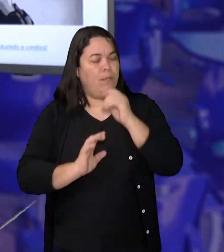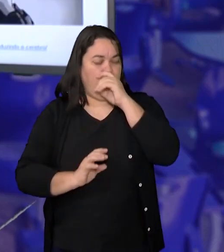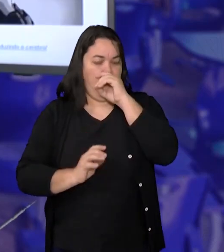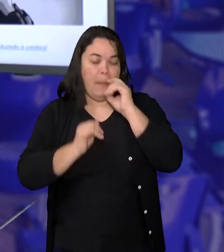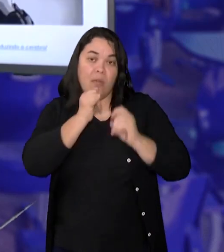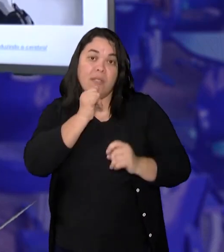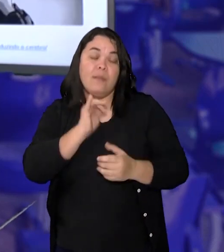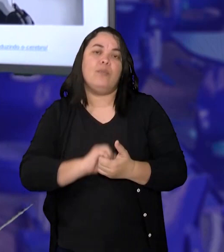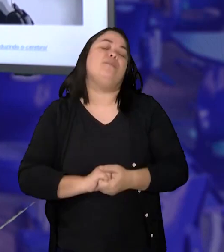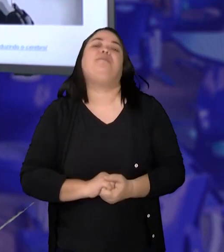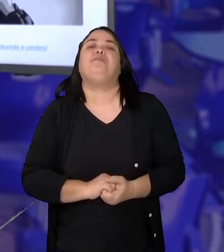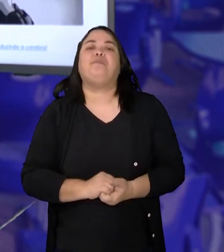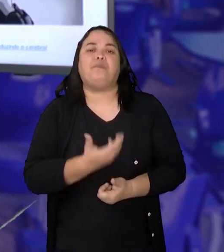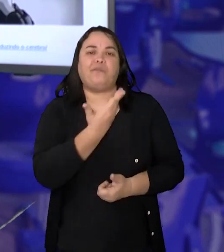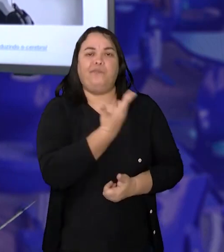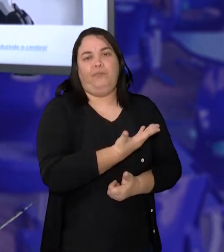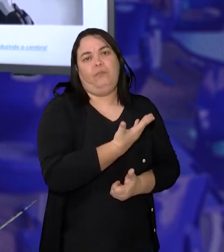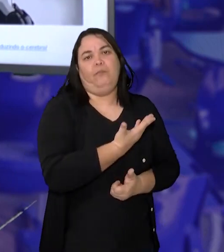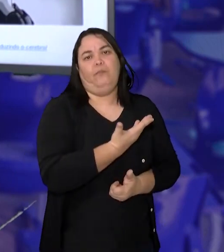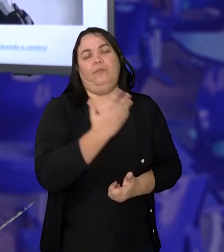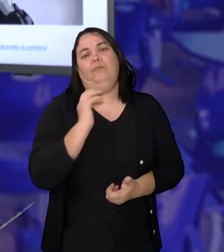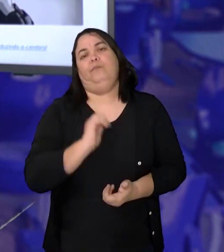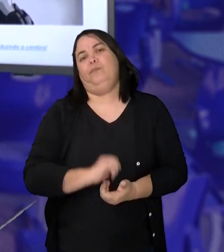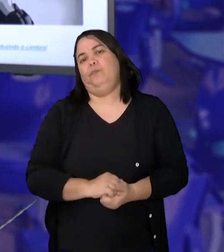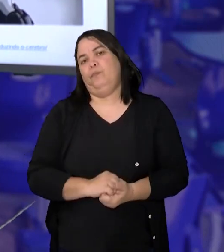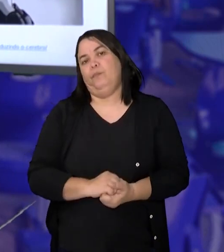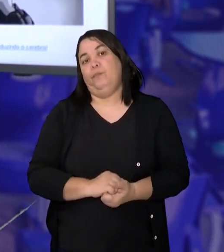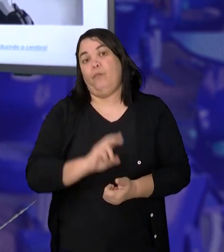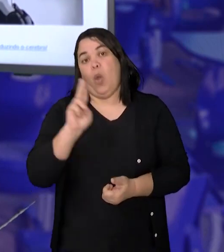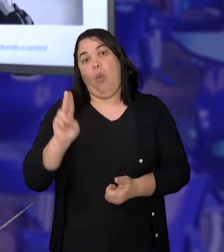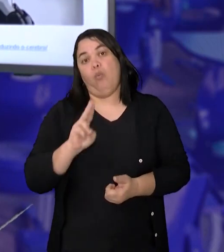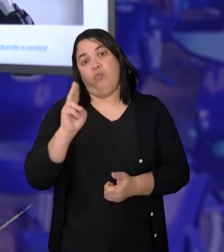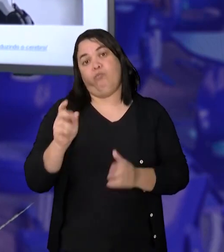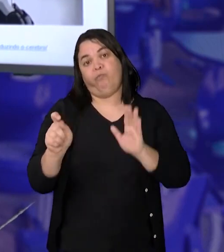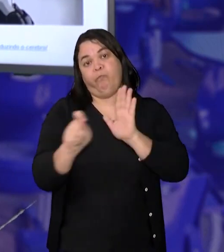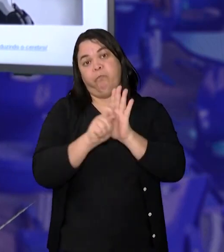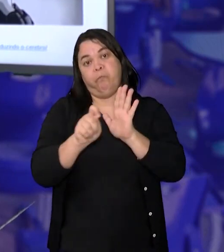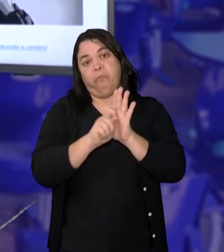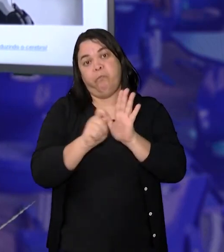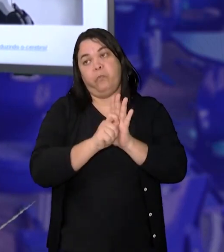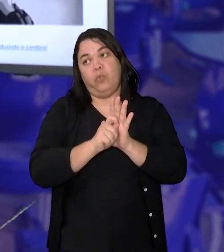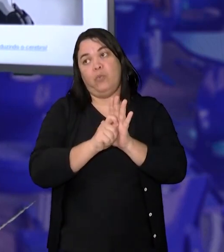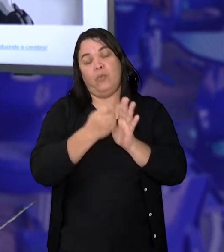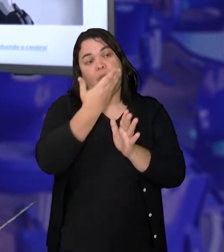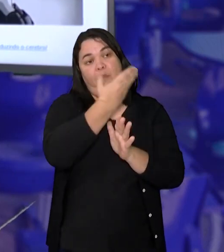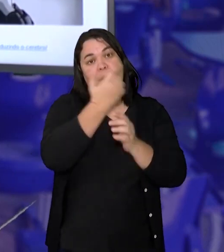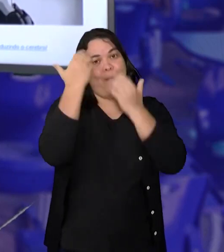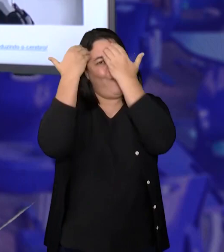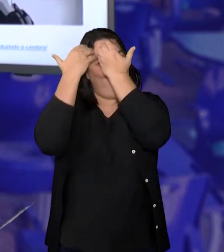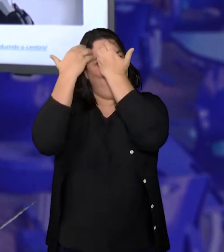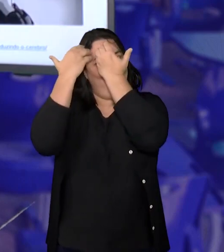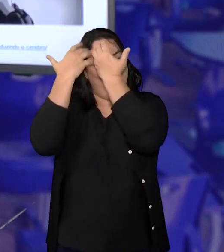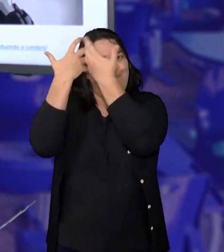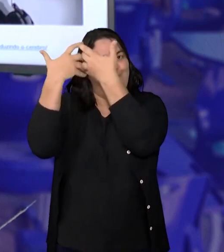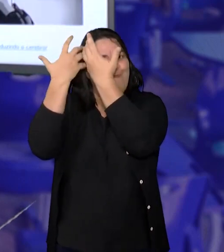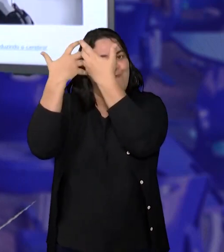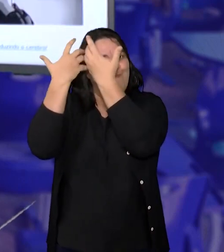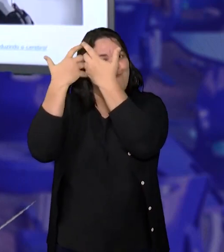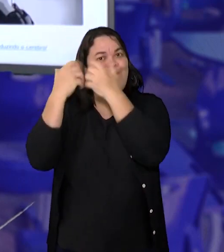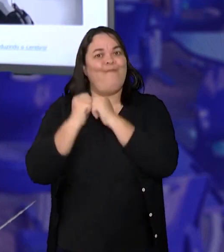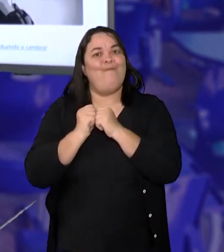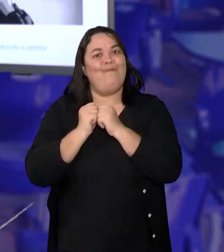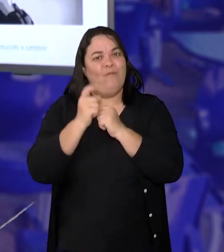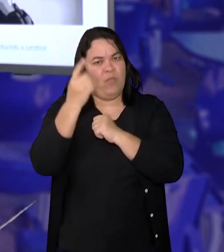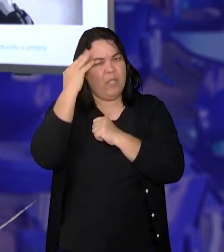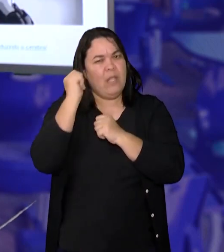por exemplo, quando a gente observa essas imagens daqui, ó. Quando eu uso uma droga, ela vai agir nesse órgãozinho daqui. Eu espero que todos